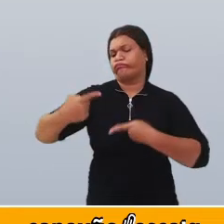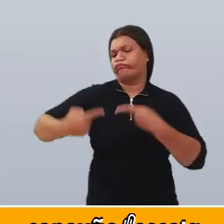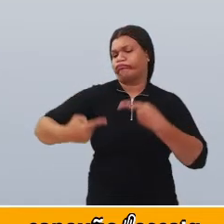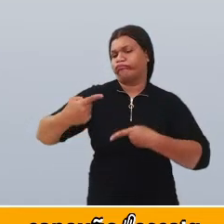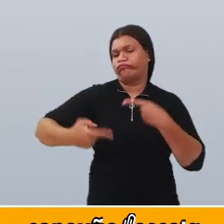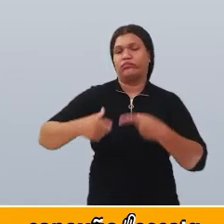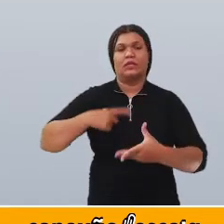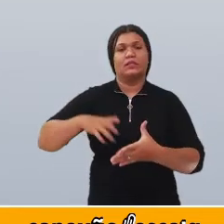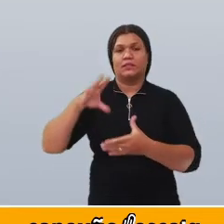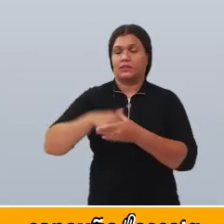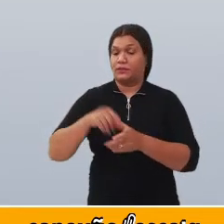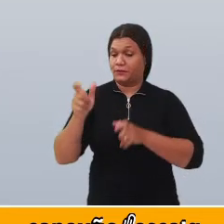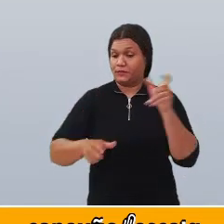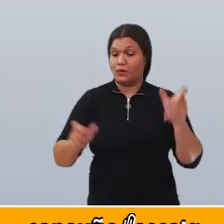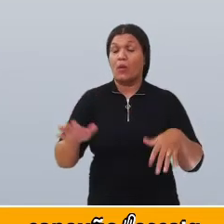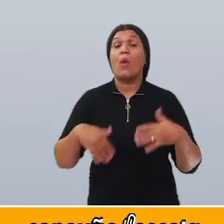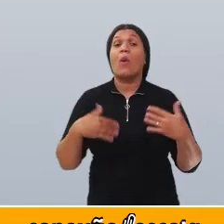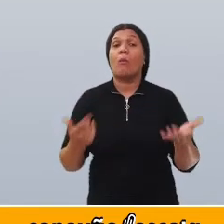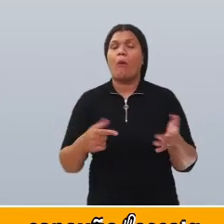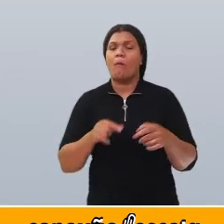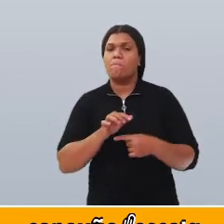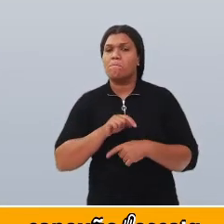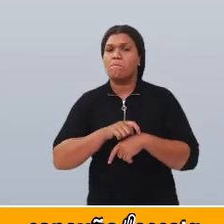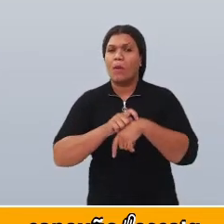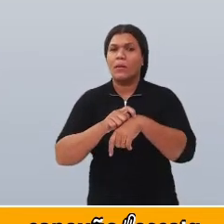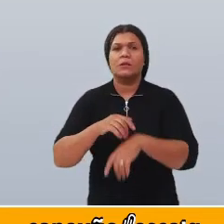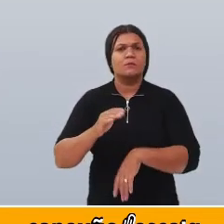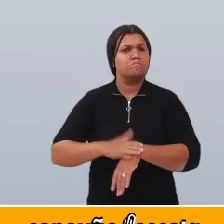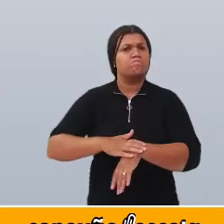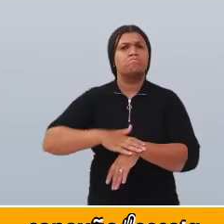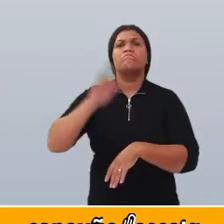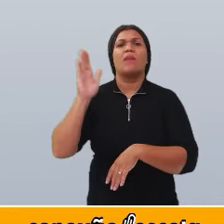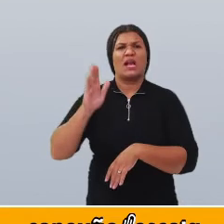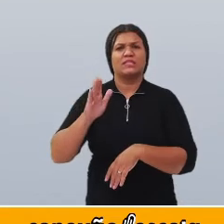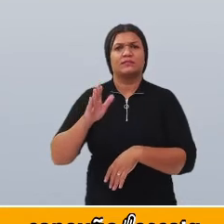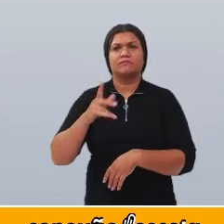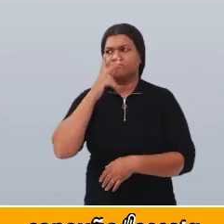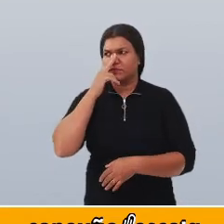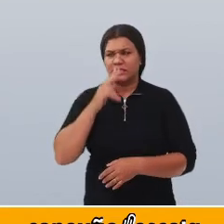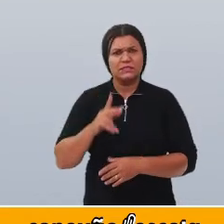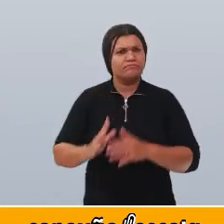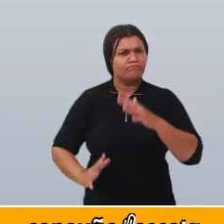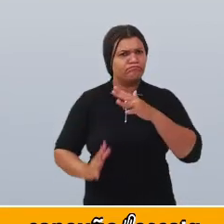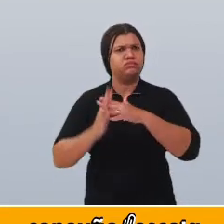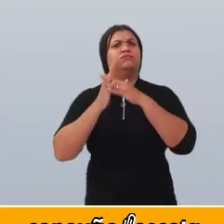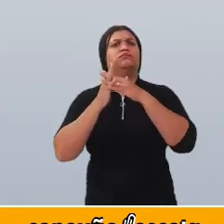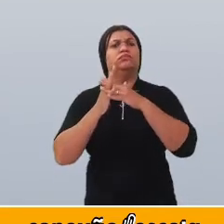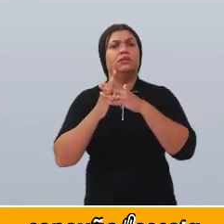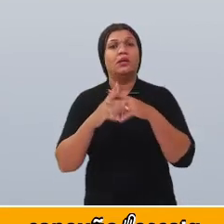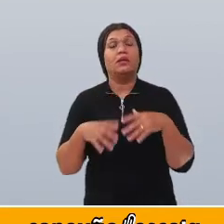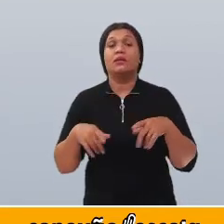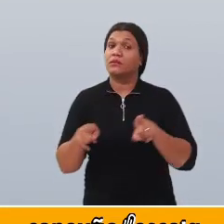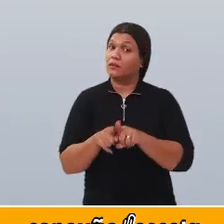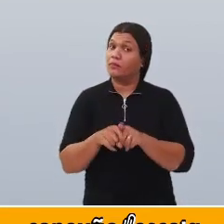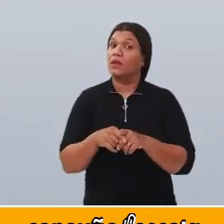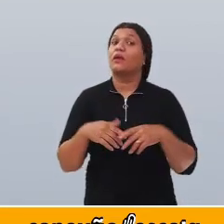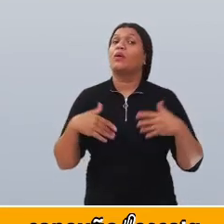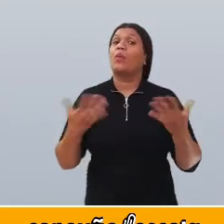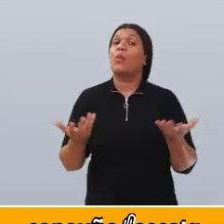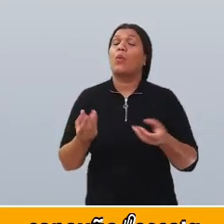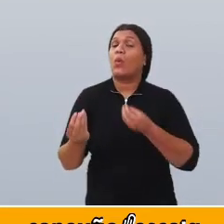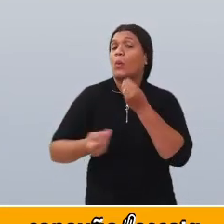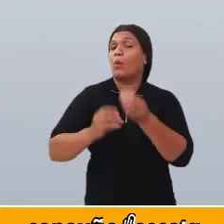qual será o ponto de maior tensão na história, que é o clímax, e como será resolvida